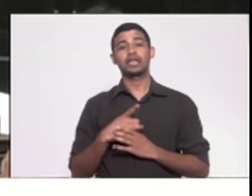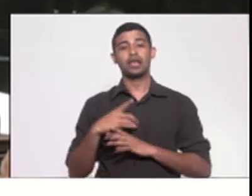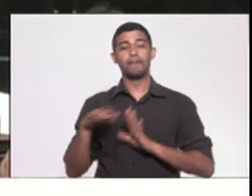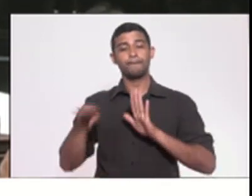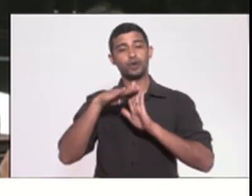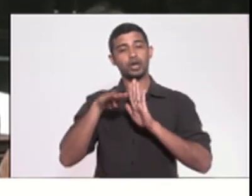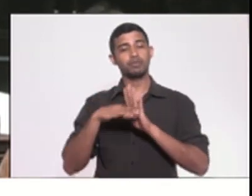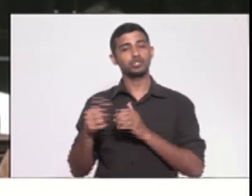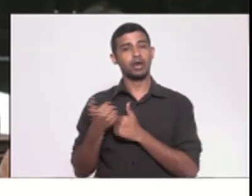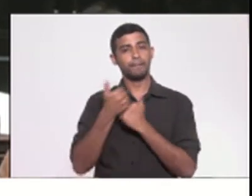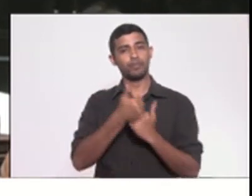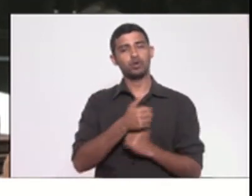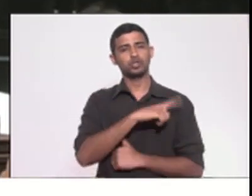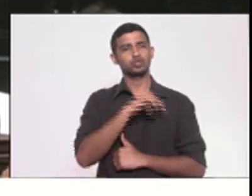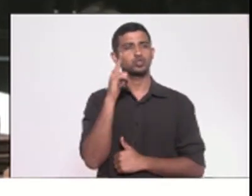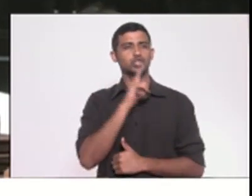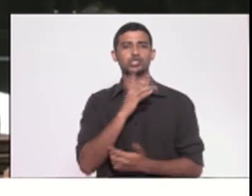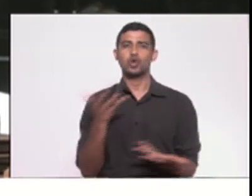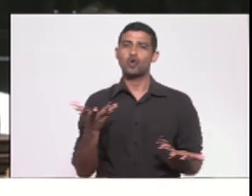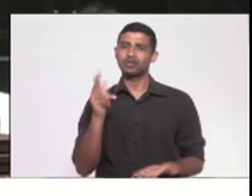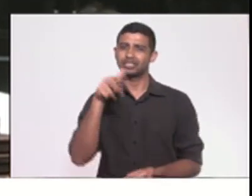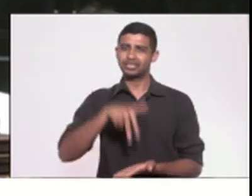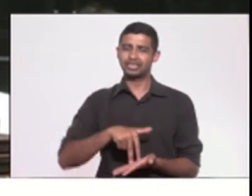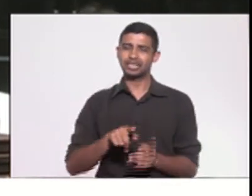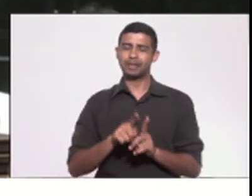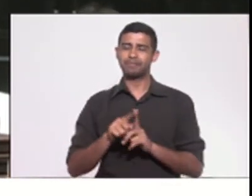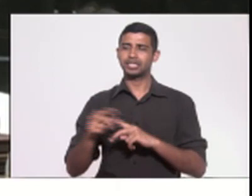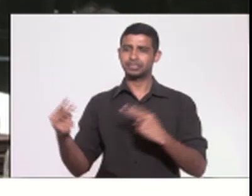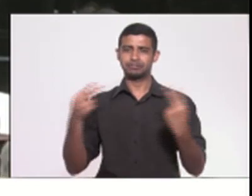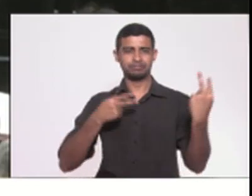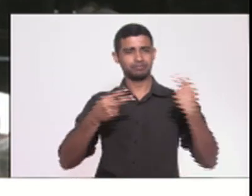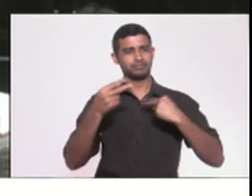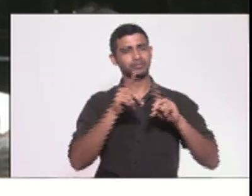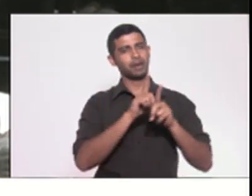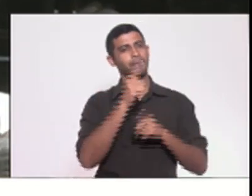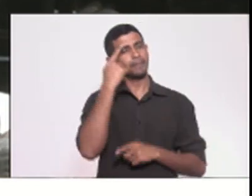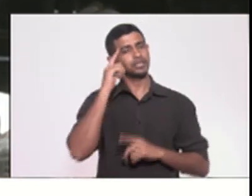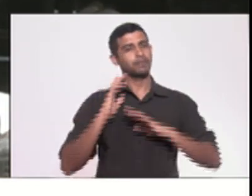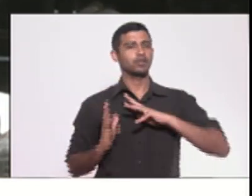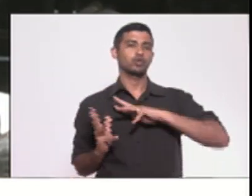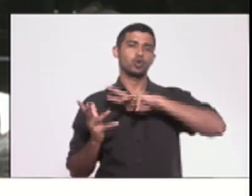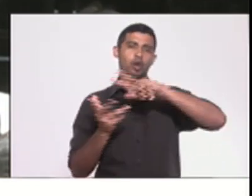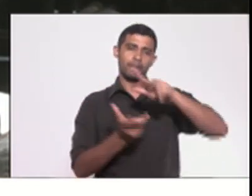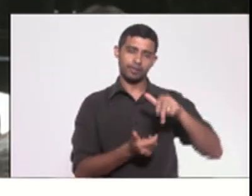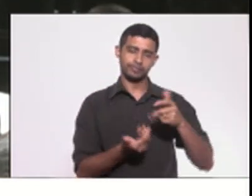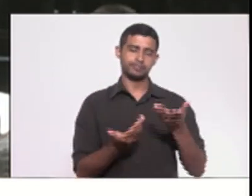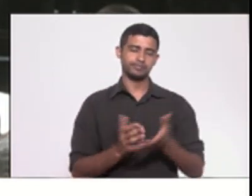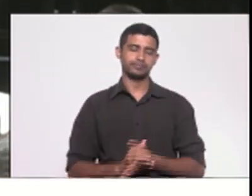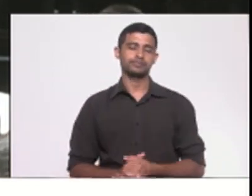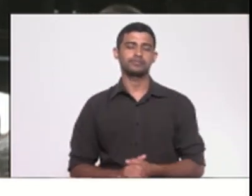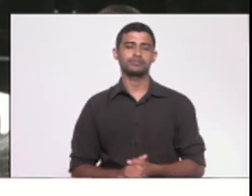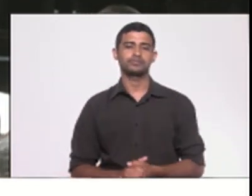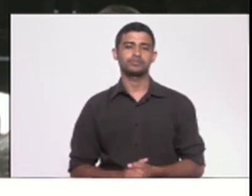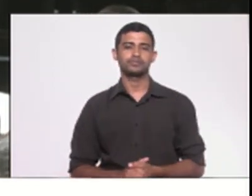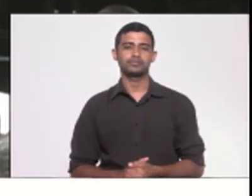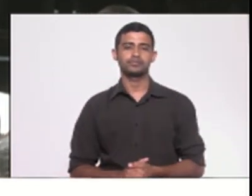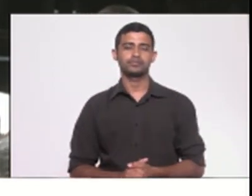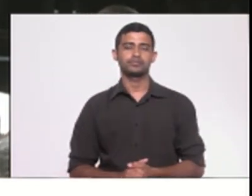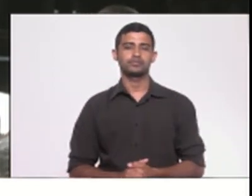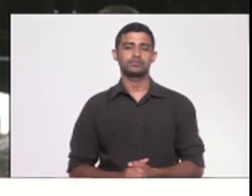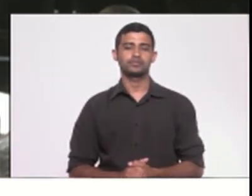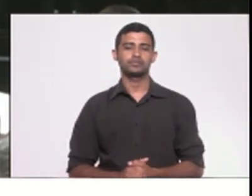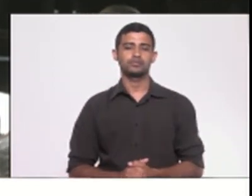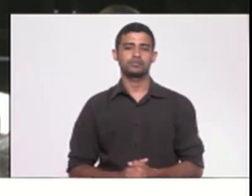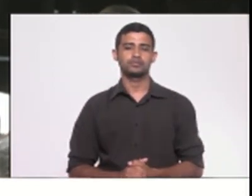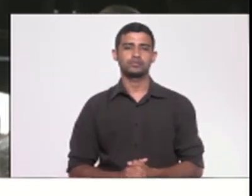trouxeram até aqui, o reconhecimento que a gente teve e o nosso pensamento global. Um pouquinho, saiu pulando